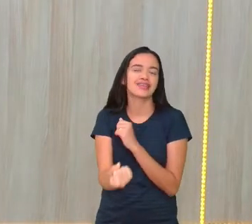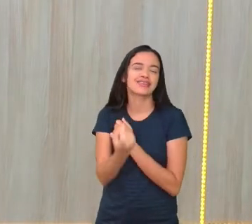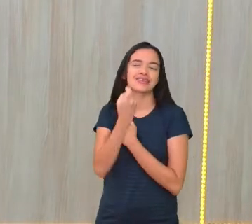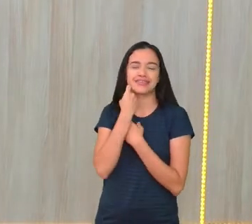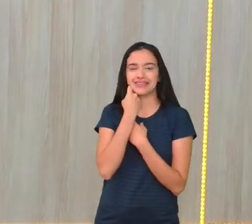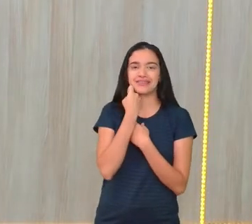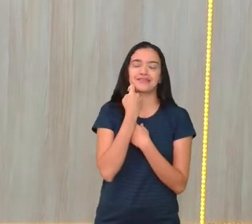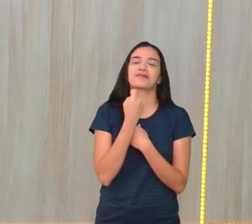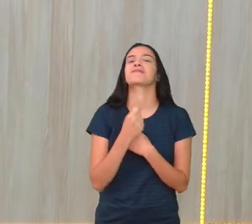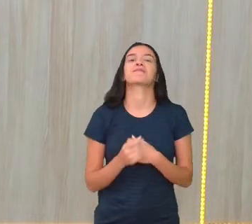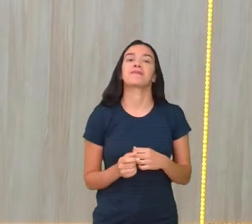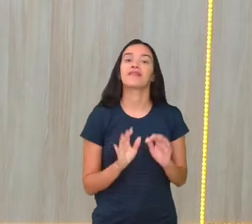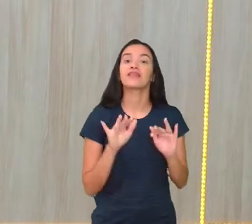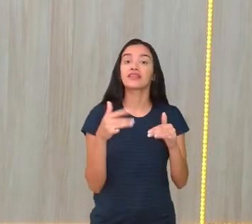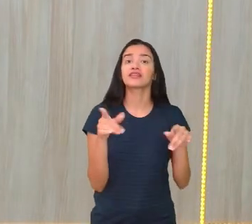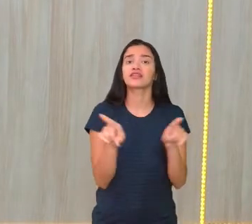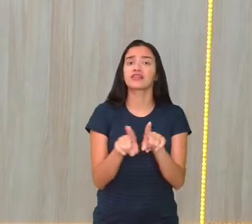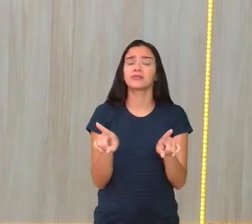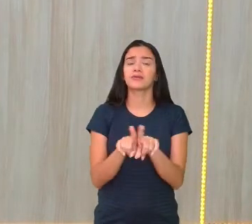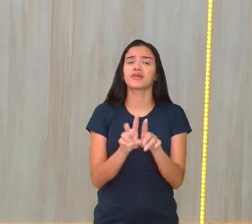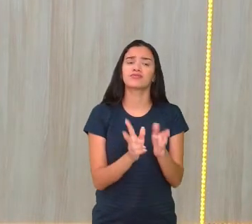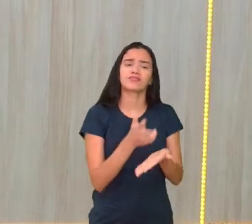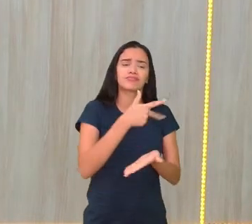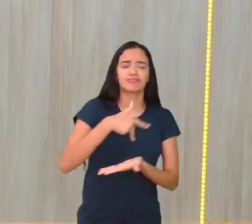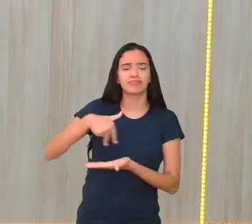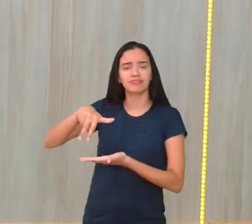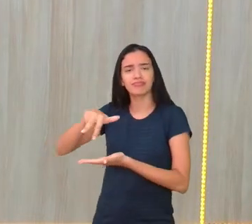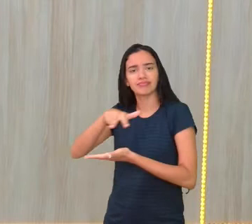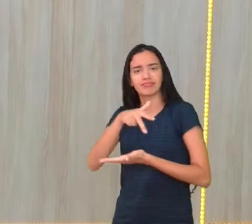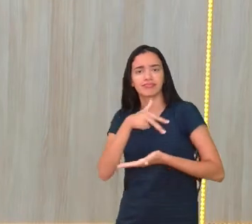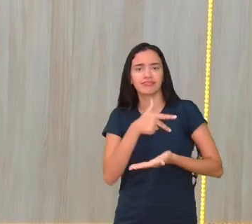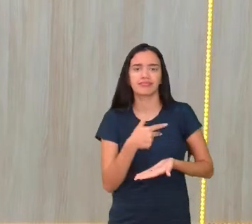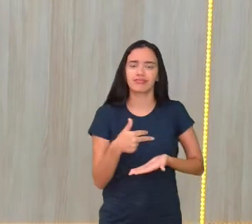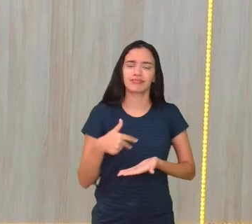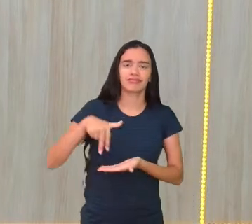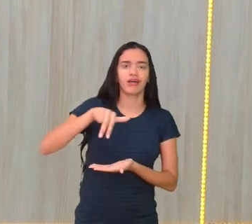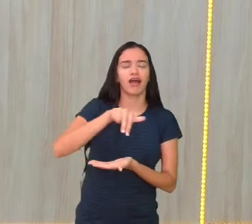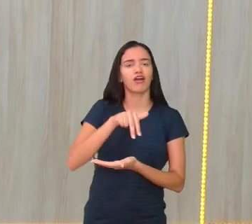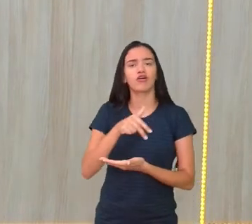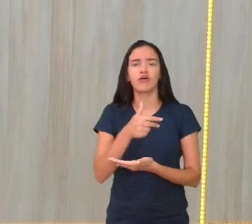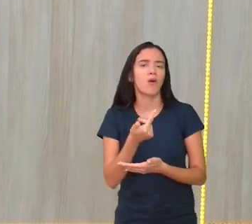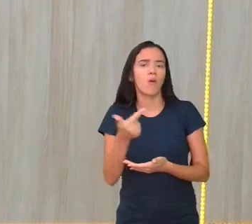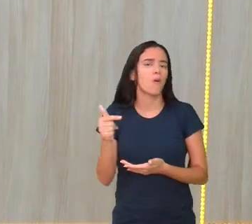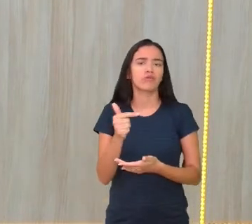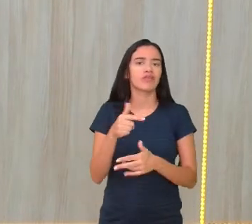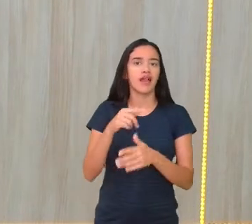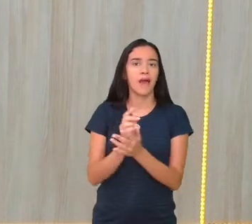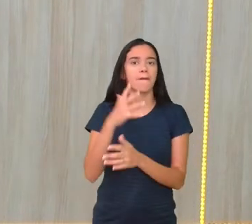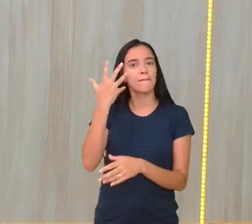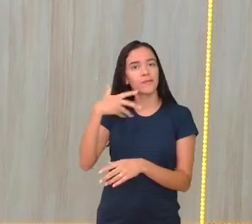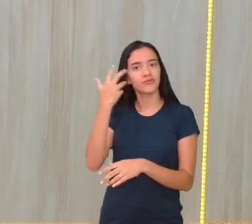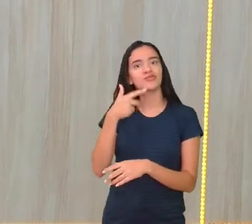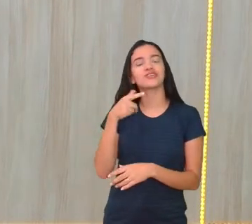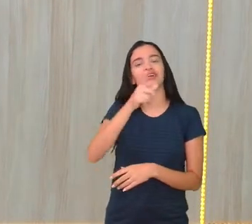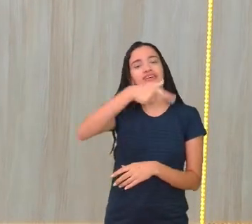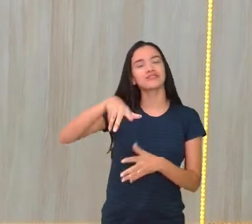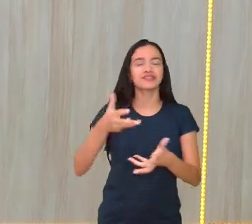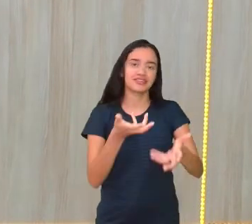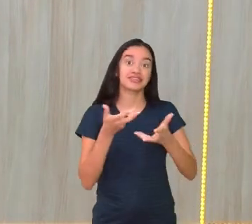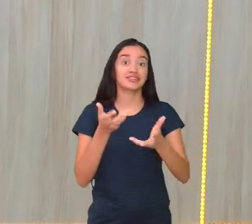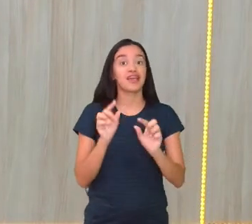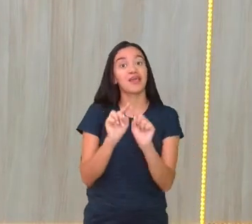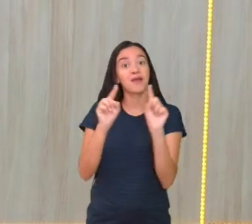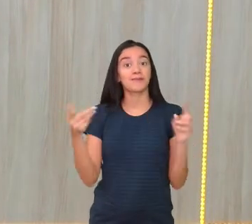né, aí inclusive dançando muito chachado, ou dançando qualquer outra música aí que vocês desejarem, né. Mas